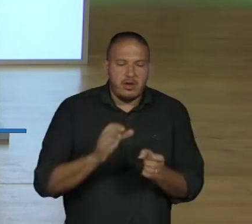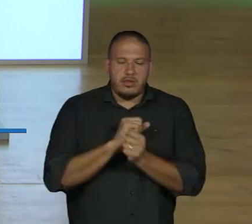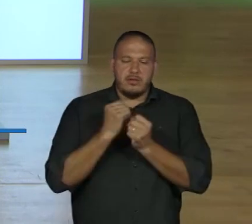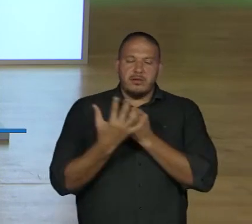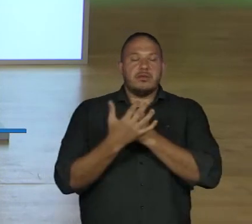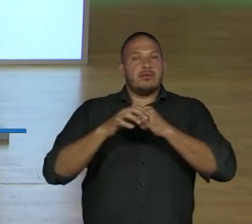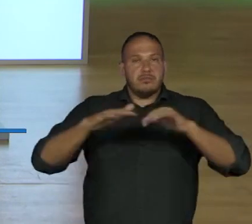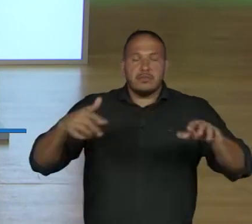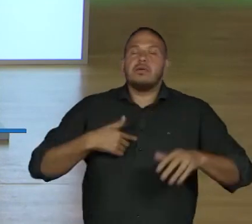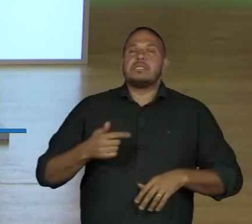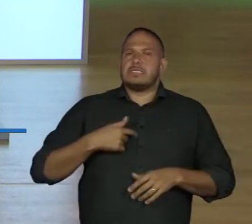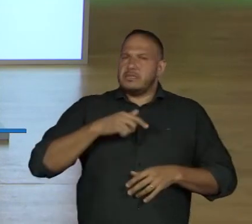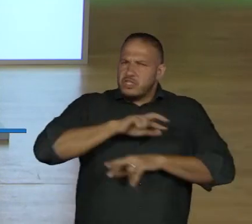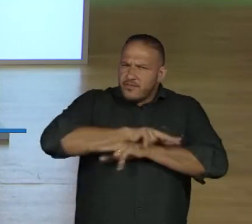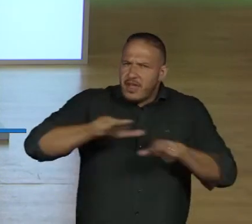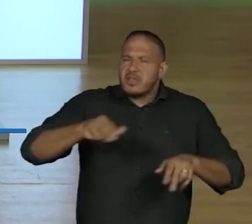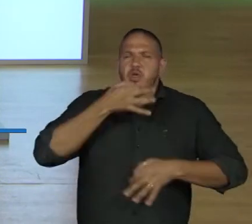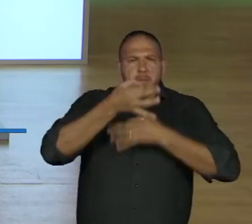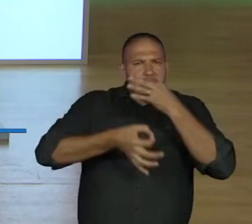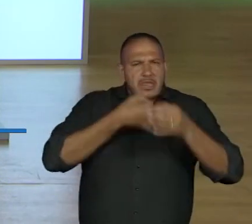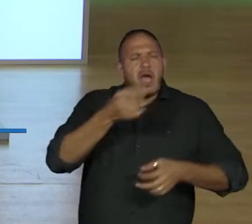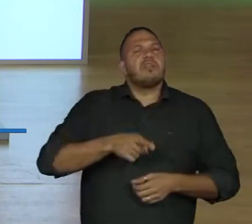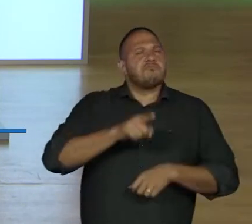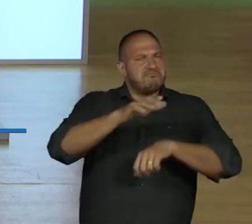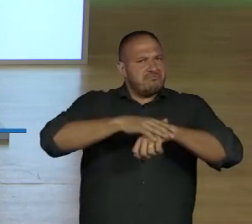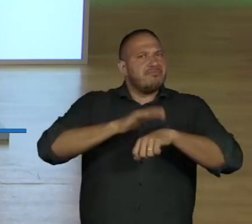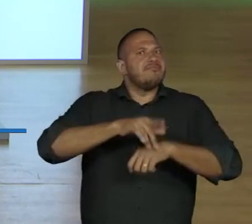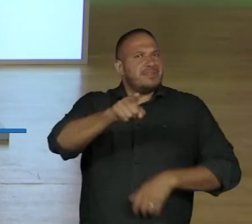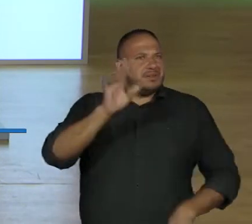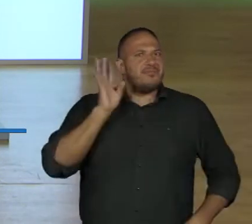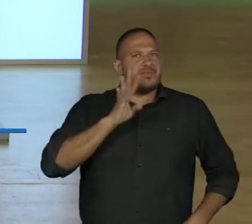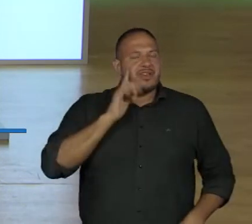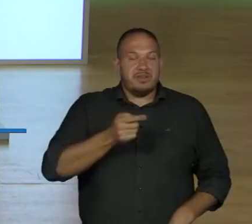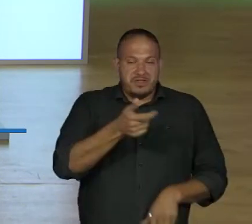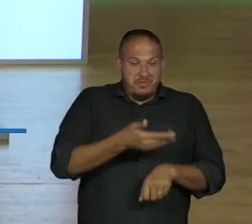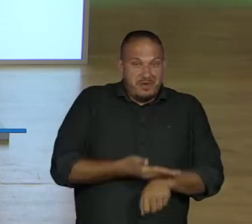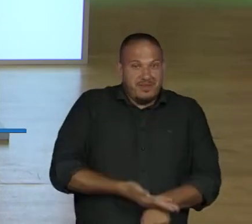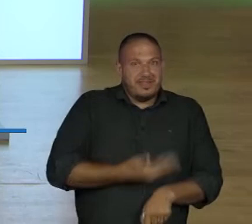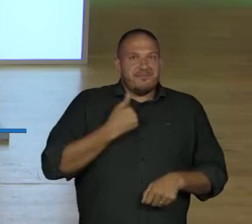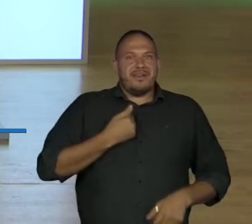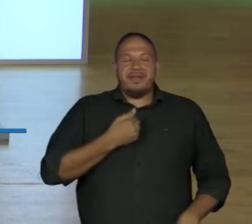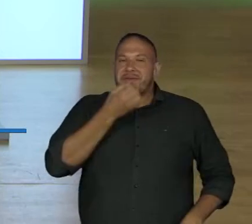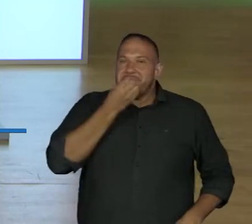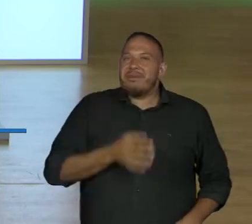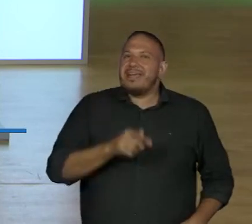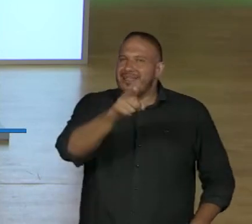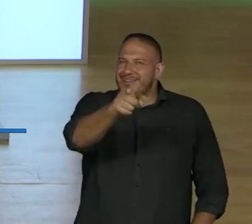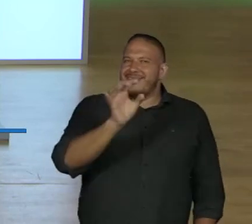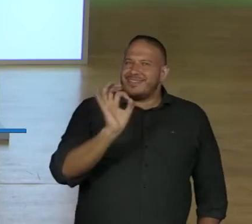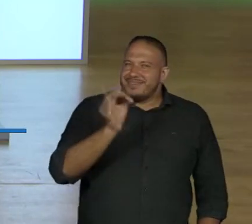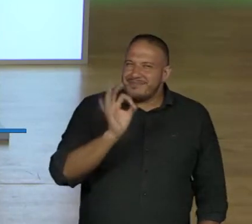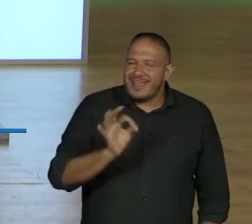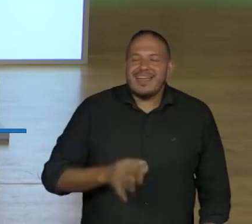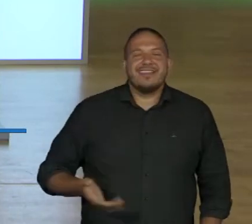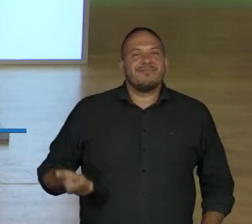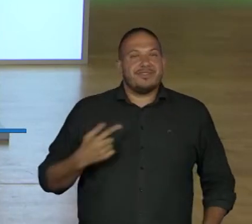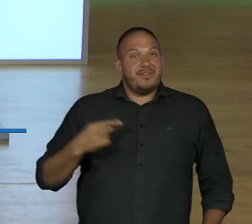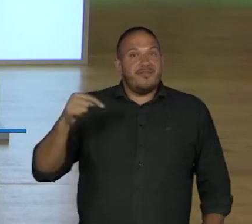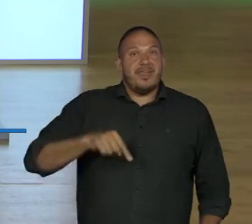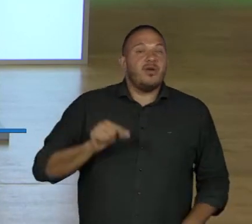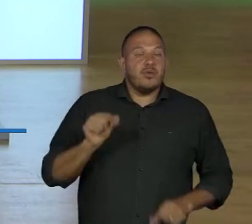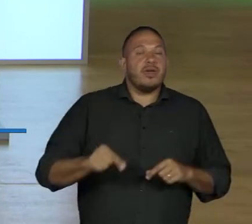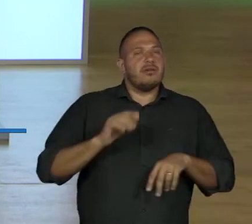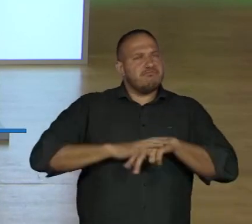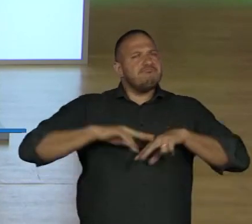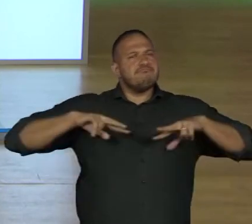Vários comentários, olha só que legal. Isso mesmo. Então, já anteciparam bem, né? Isso mesmo. Então, vamos aqui